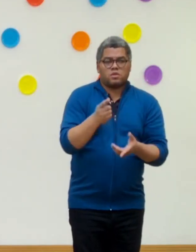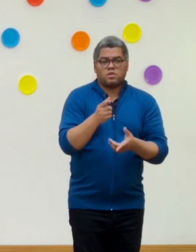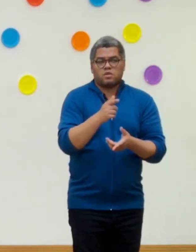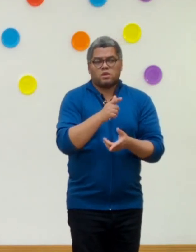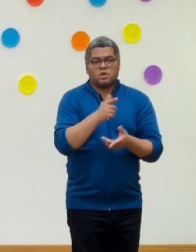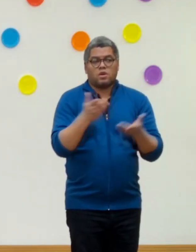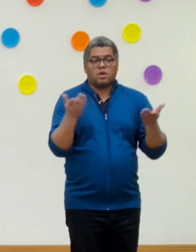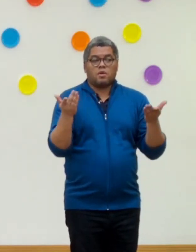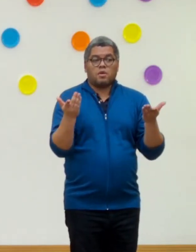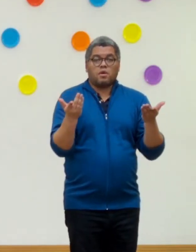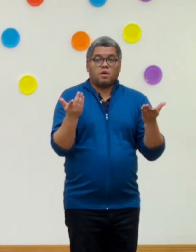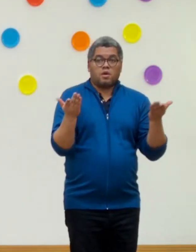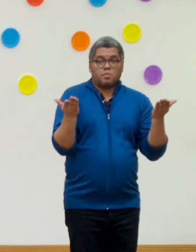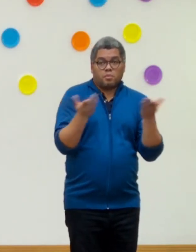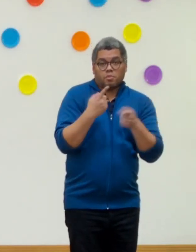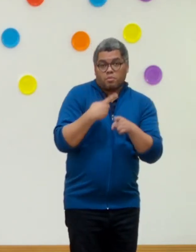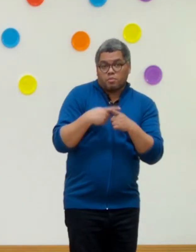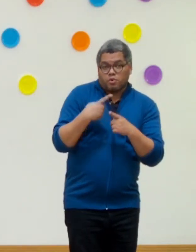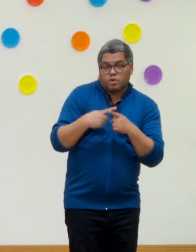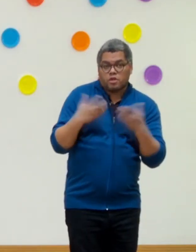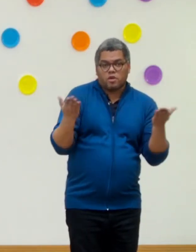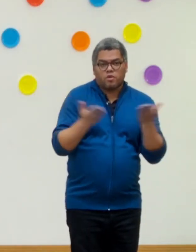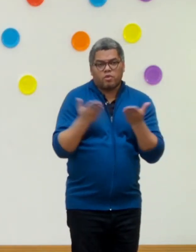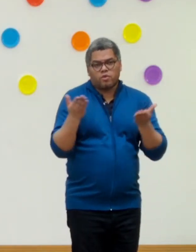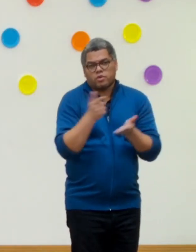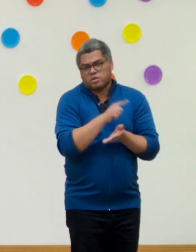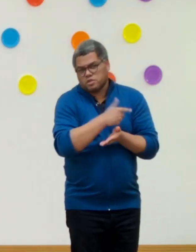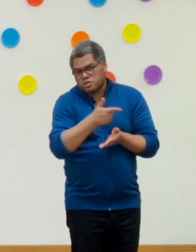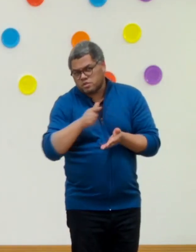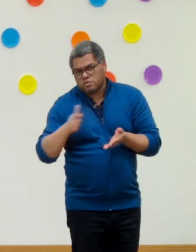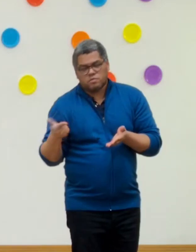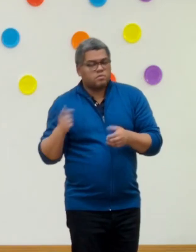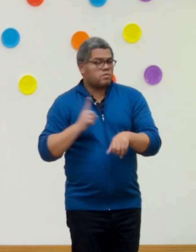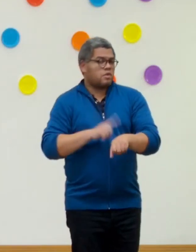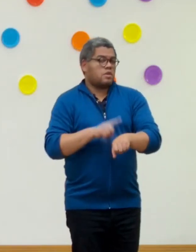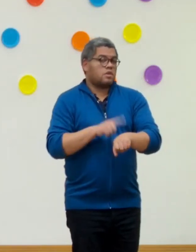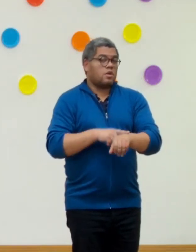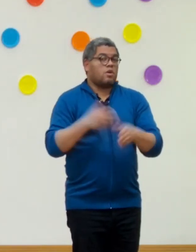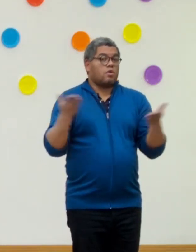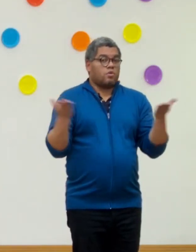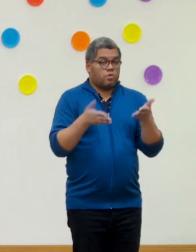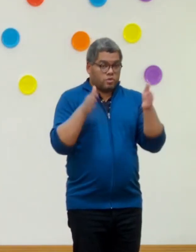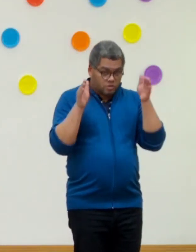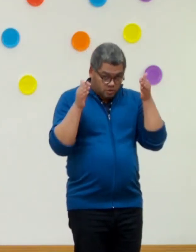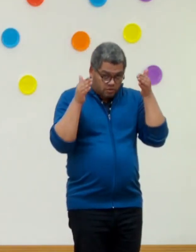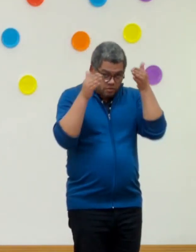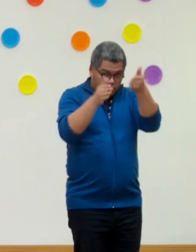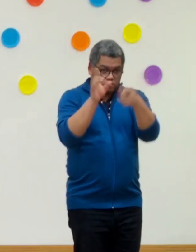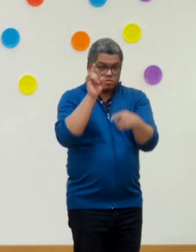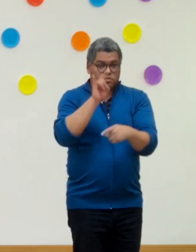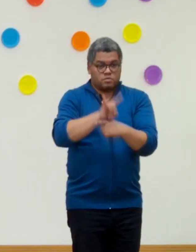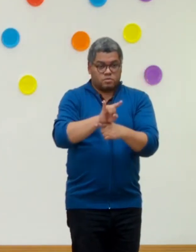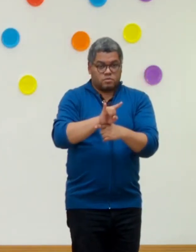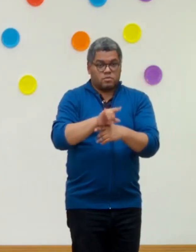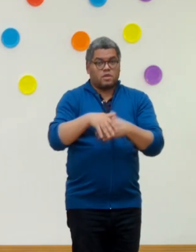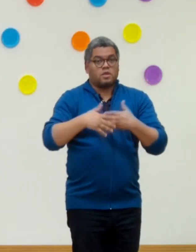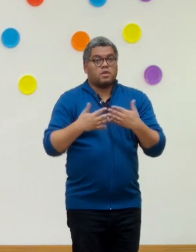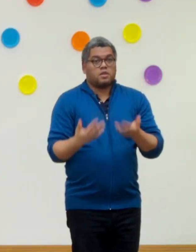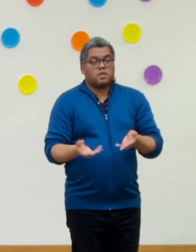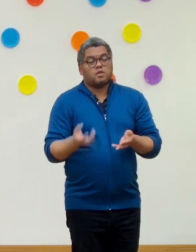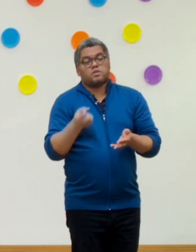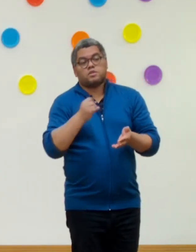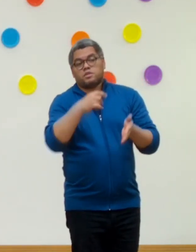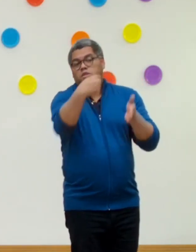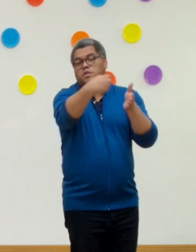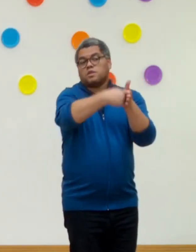temos tempo para isso. Tá? Então eu vou tratar do pecado do adultério. Então se vier perguntas sobre divórcio, não será tratada. Talvez